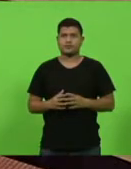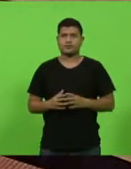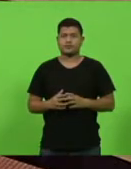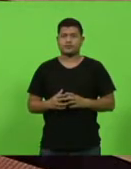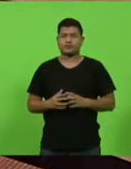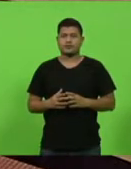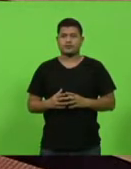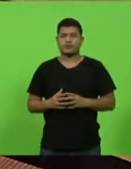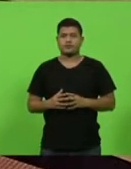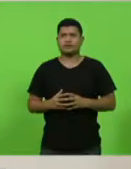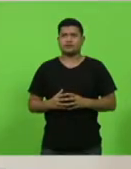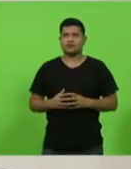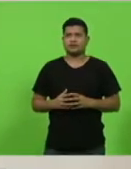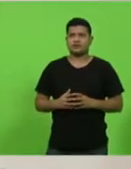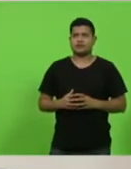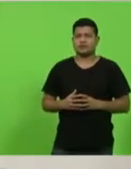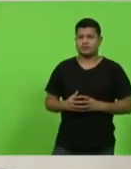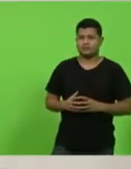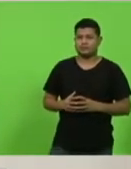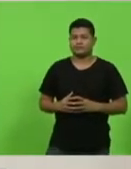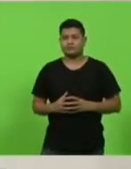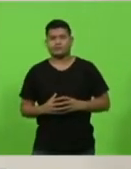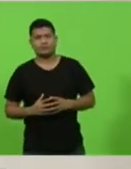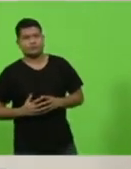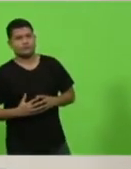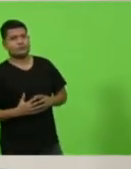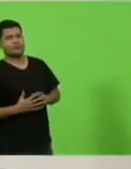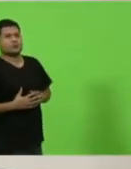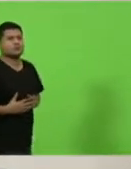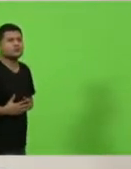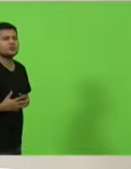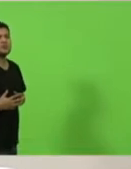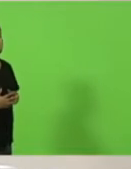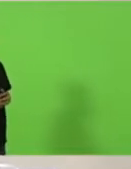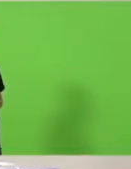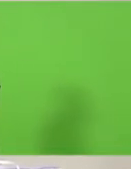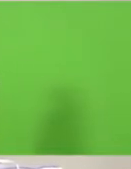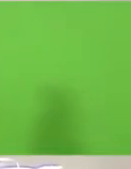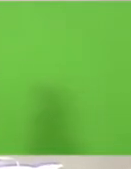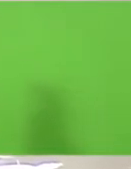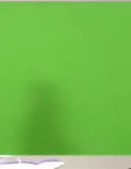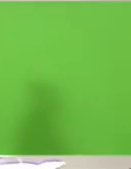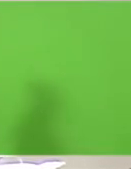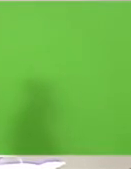Boa tarde, deputadas. Boa tarde, deputados. Boa tarde, catarinenses.